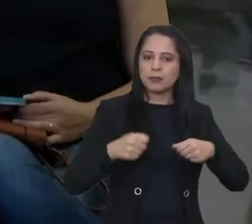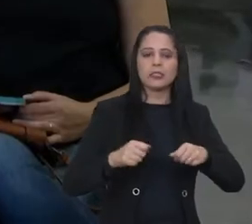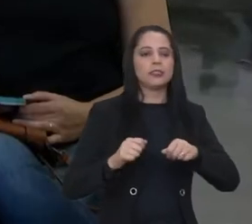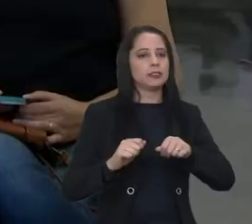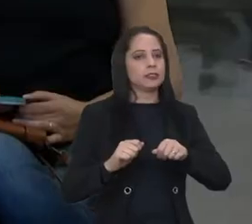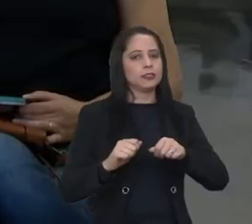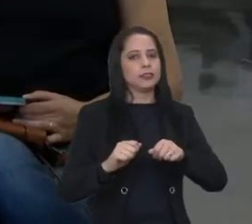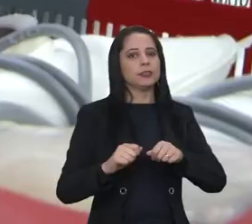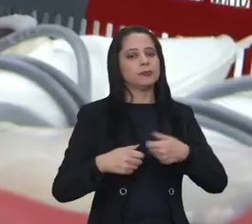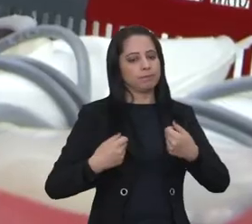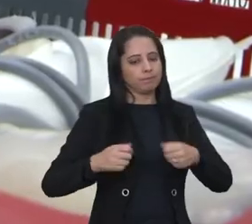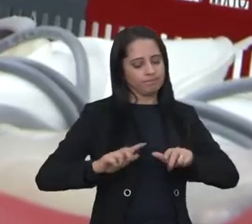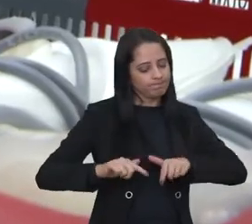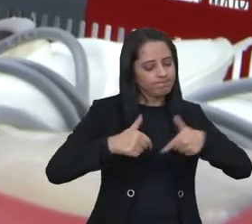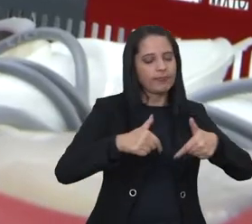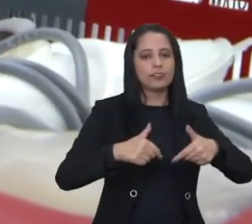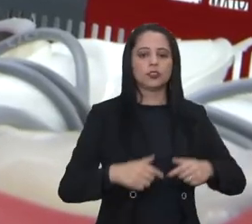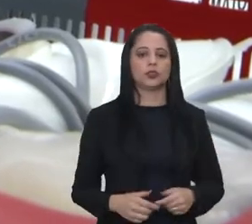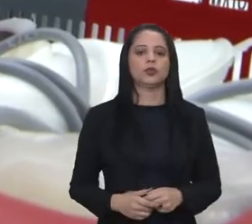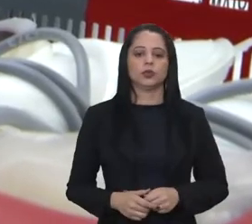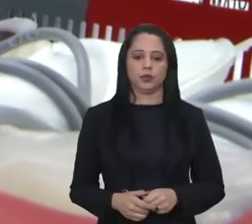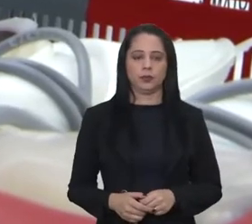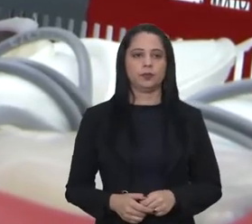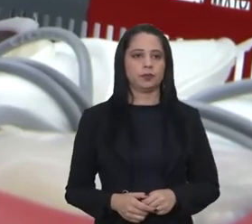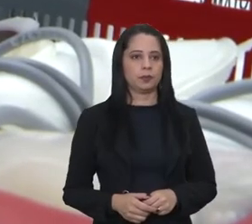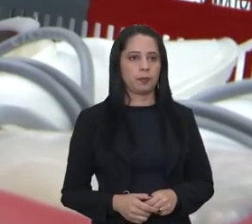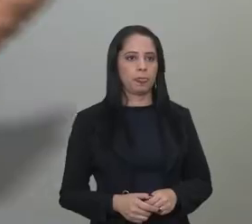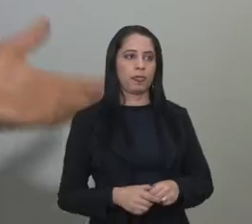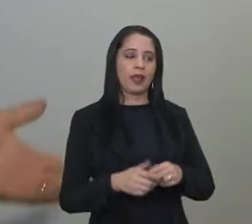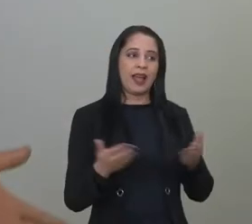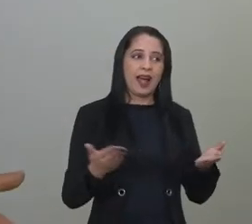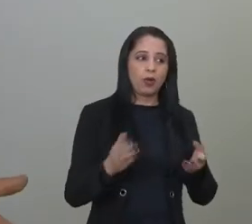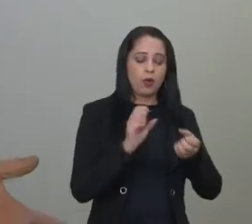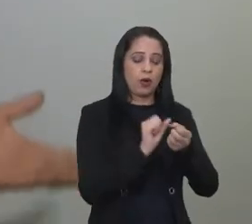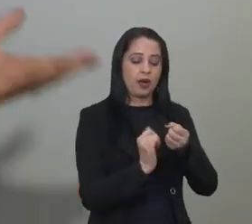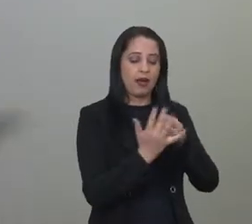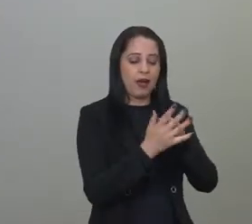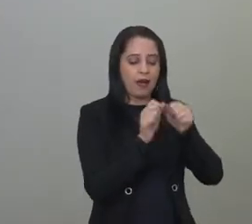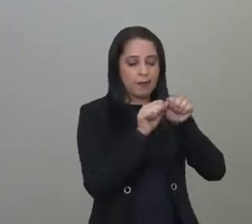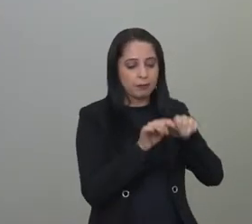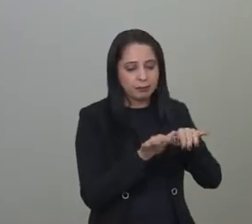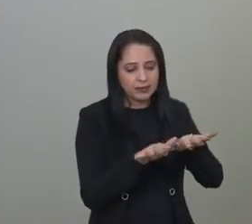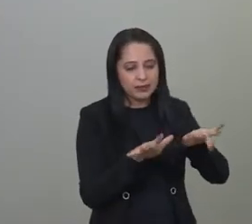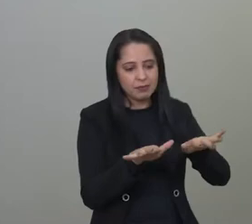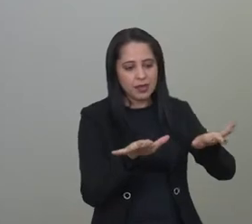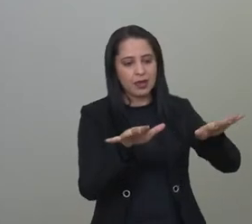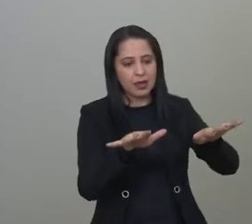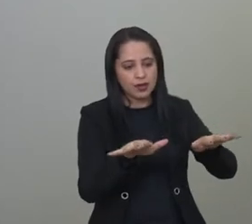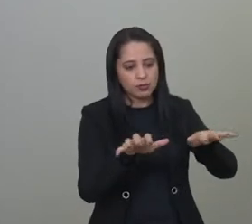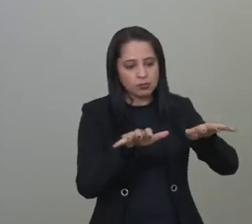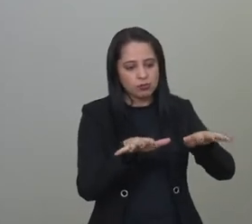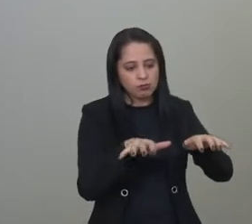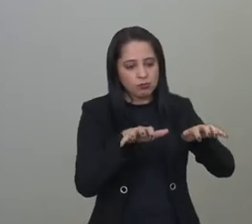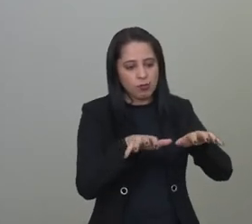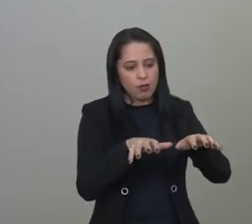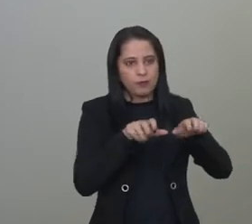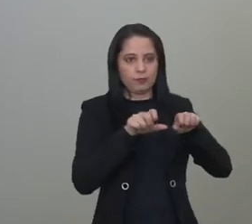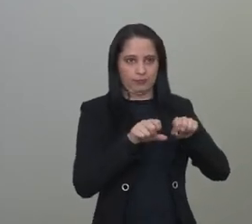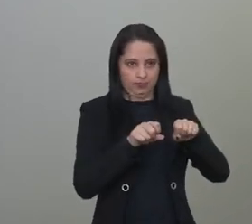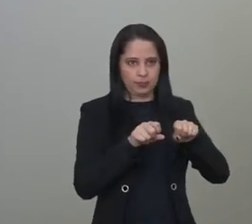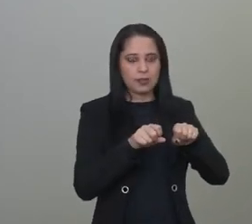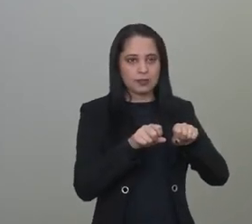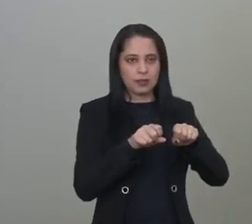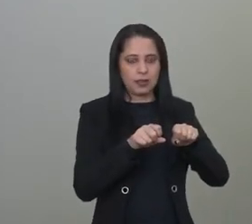acredita na necessidade de ampliar as políticas públicas sobre o tema nós estamos vai saindo de uma pandemia e